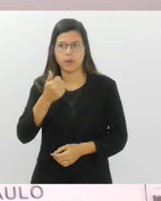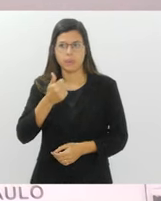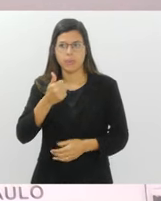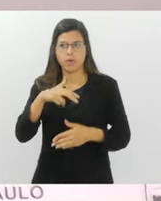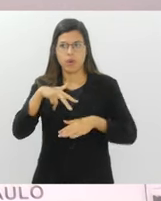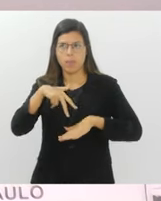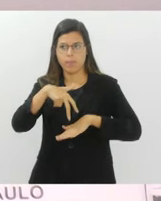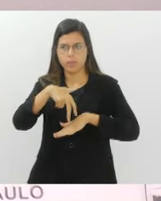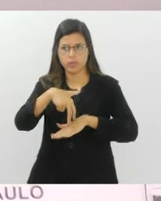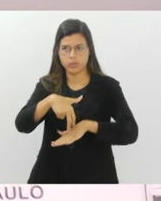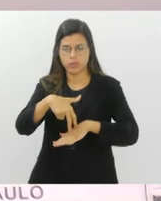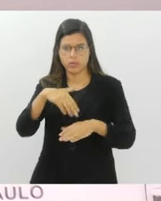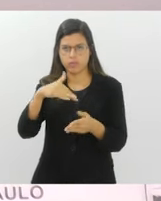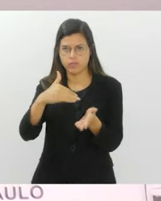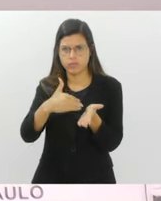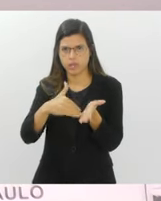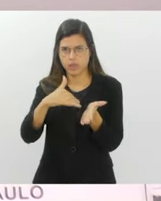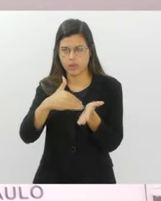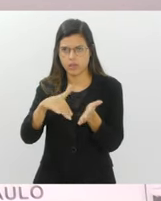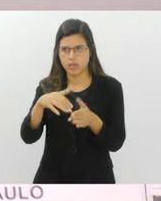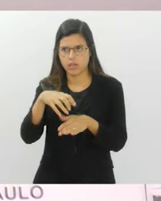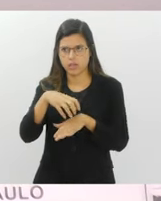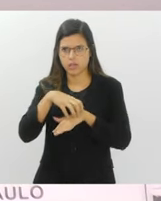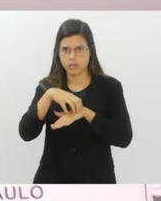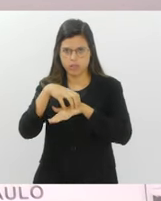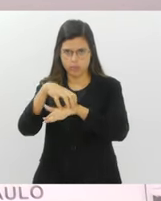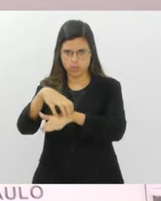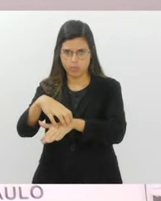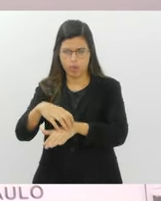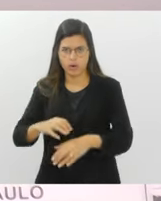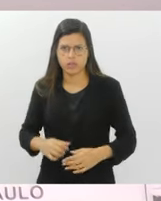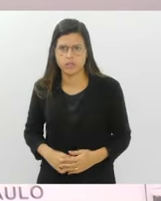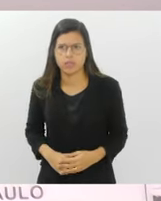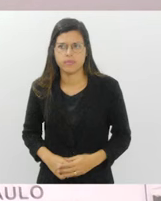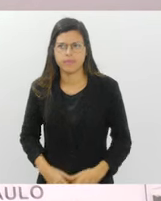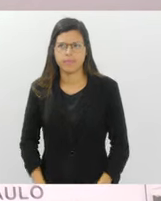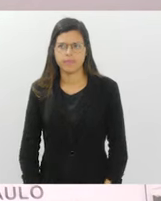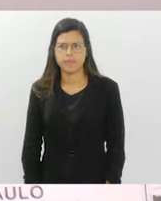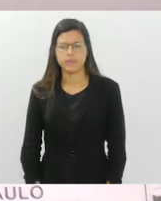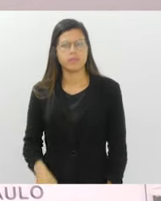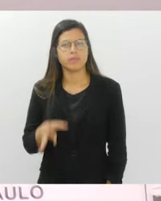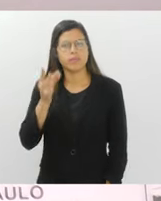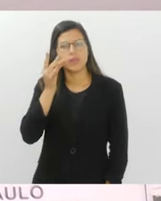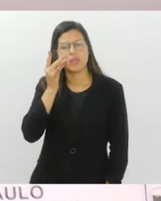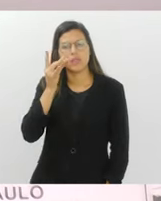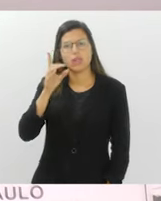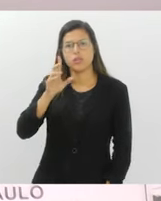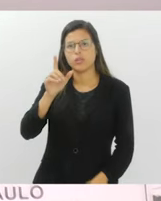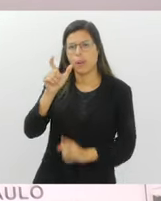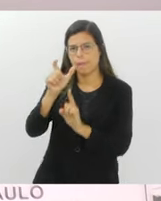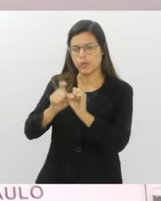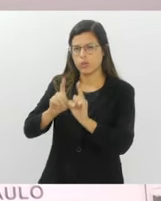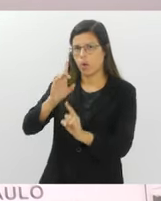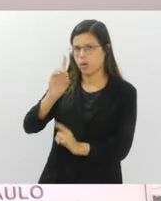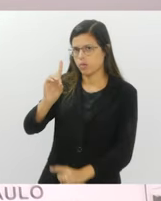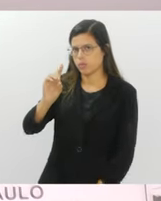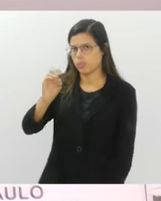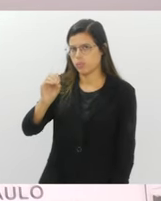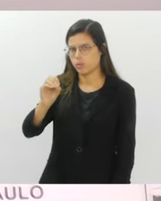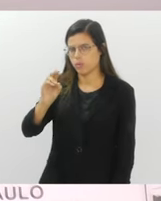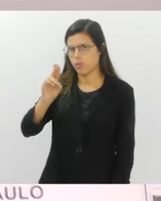da Secretaria de Transportes. Tem aqui presente o Douglas. Cadê o